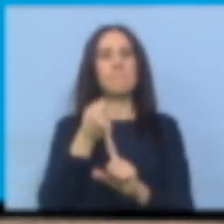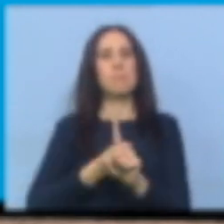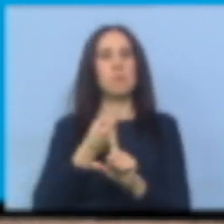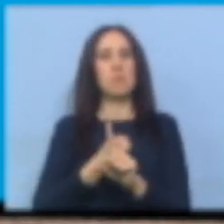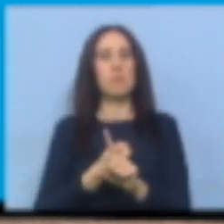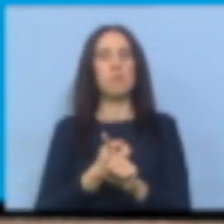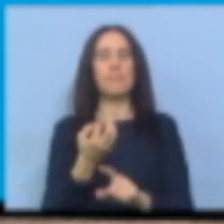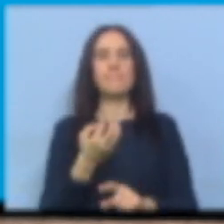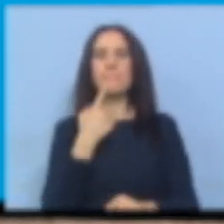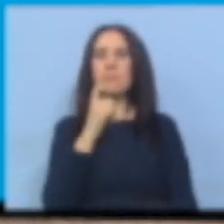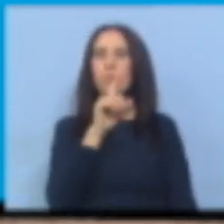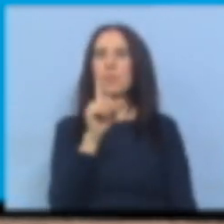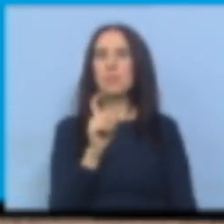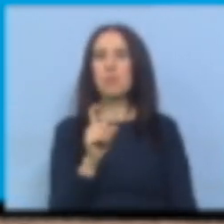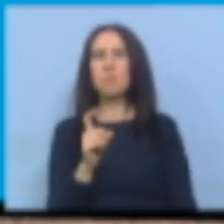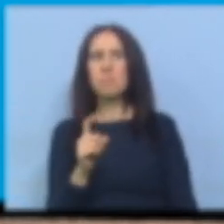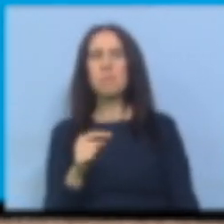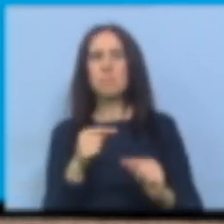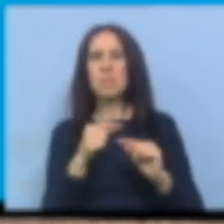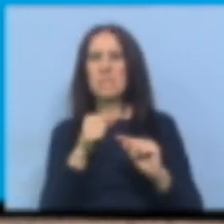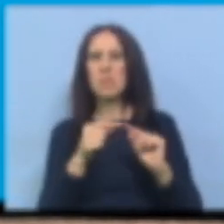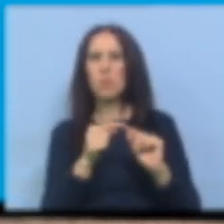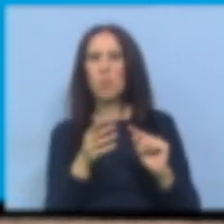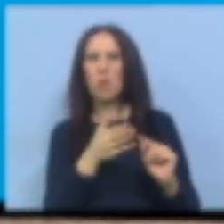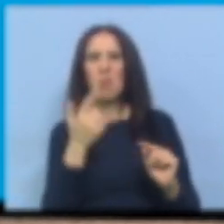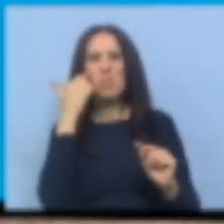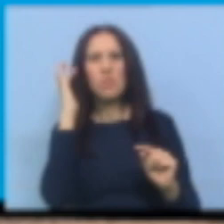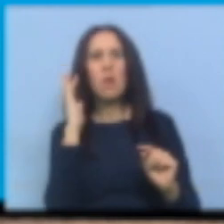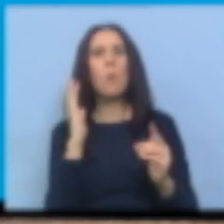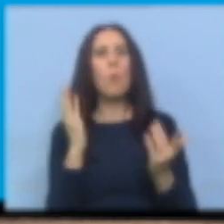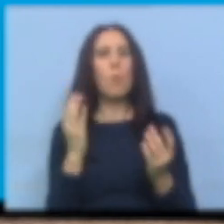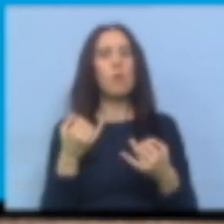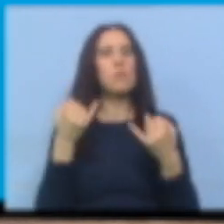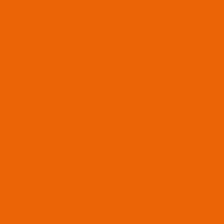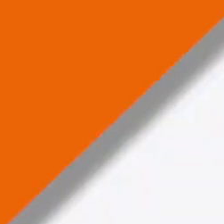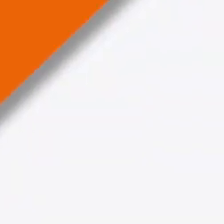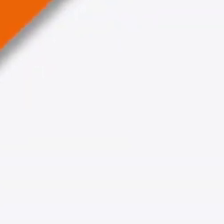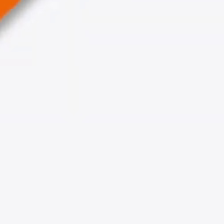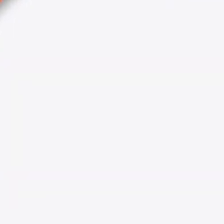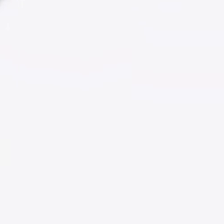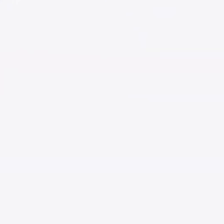desafio, por isso essa interrogação: estamos numa era secular ou estamos numa era pós-secular?